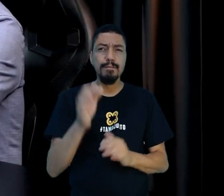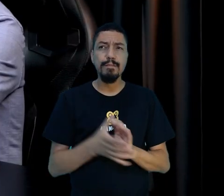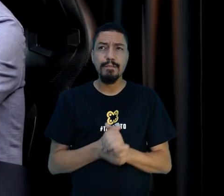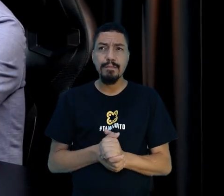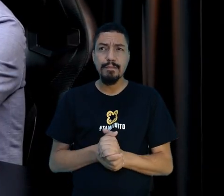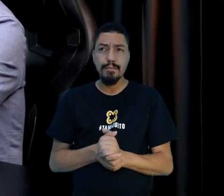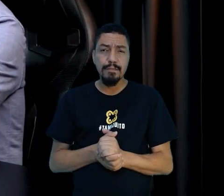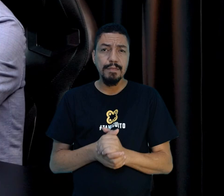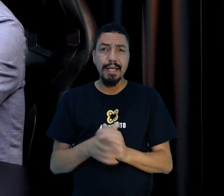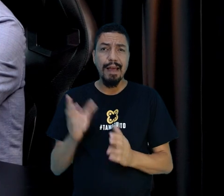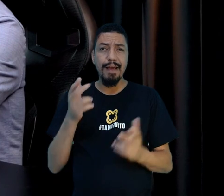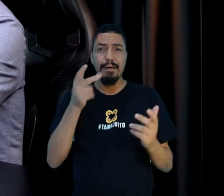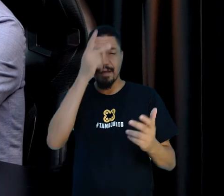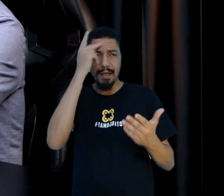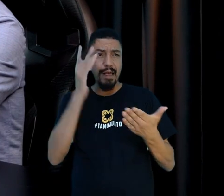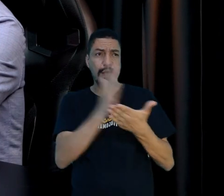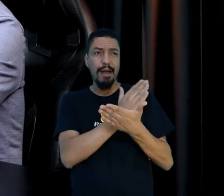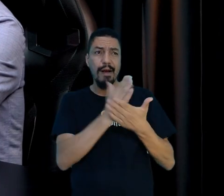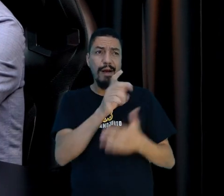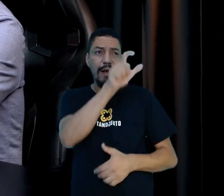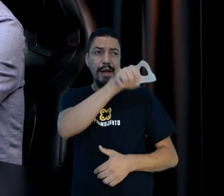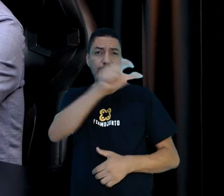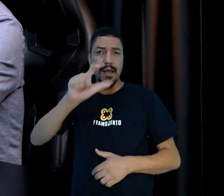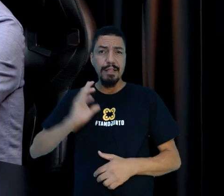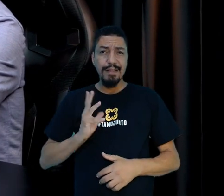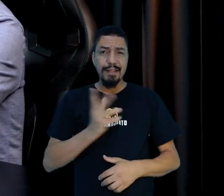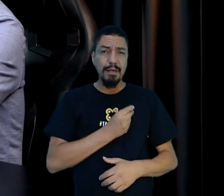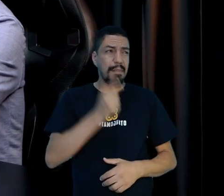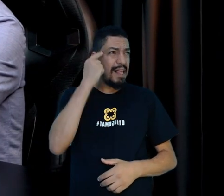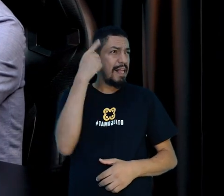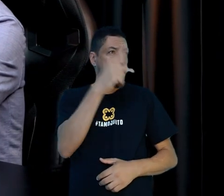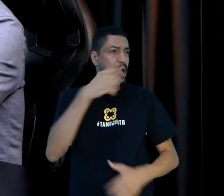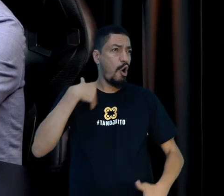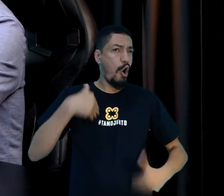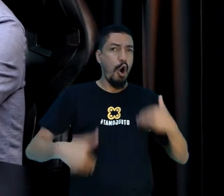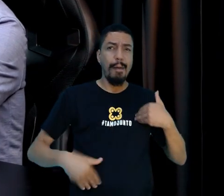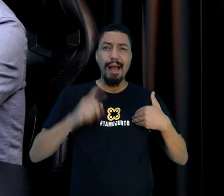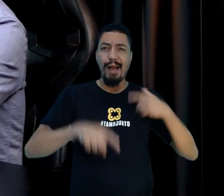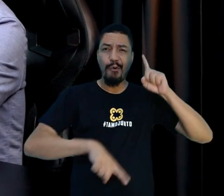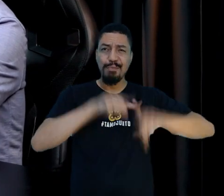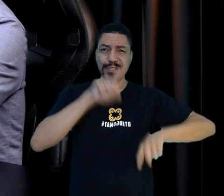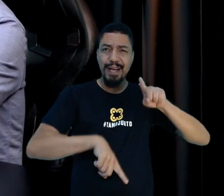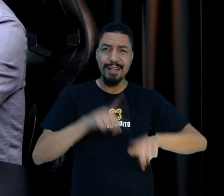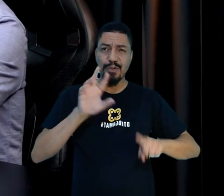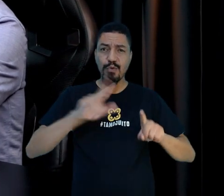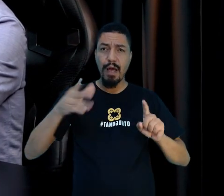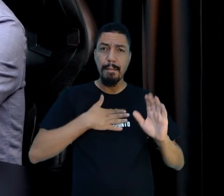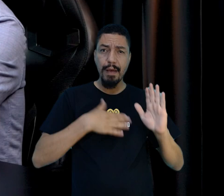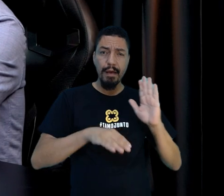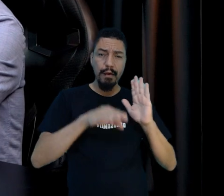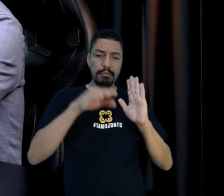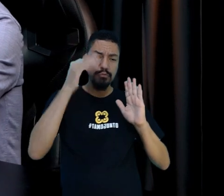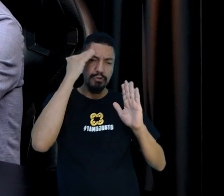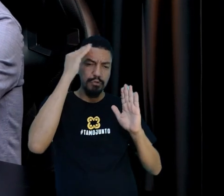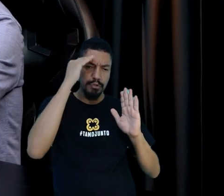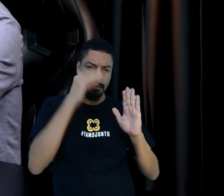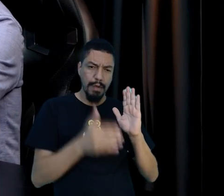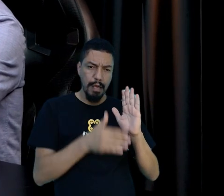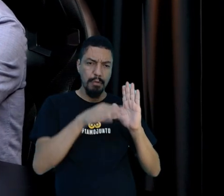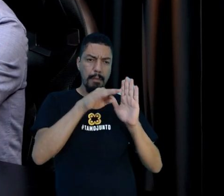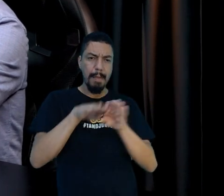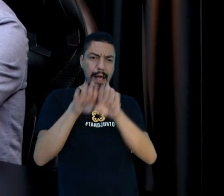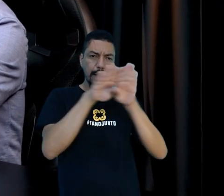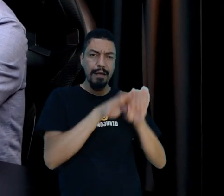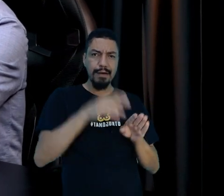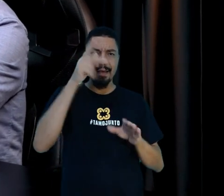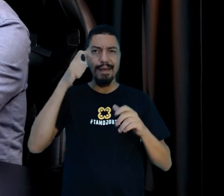Butler chama, né, de corpos abjetos, que é isso, são aqueles corpos que eu não entendo, né? Então, assim, você não tá no meu escopo, no que eu entendo, que é para pessoa